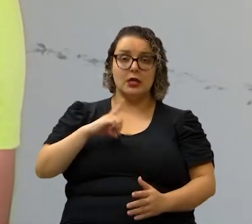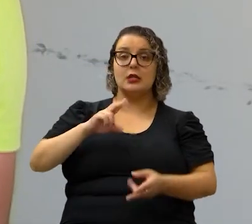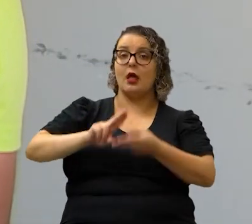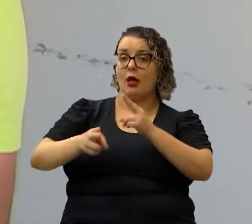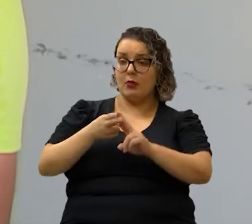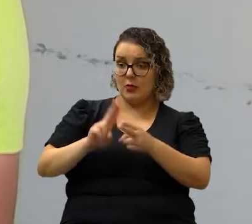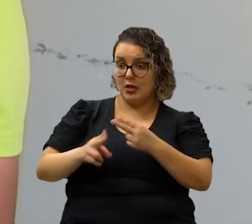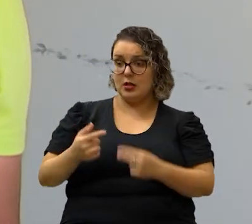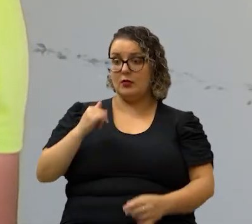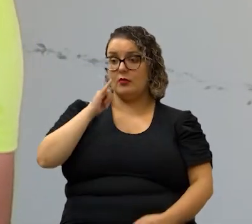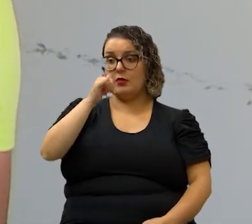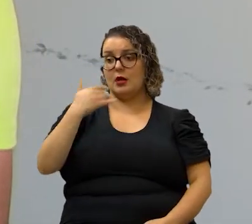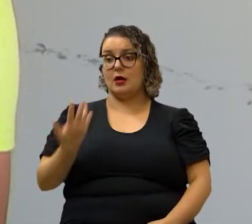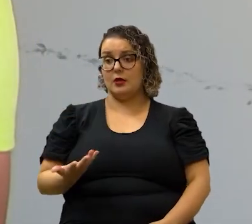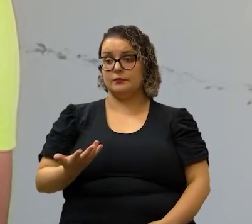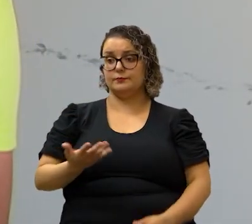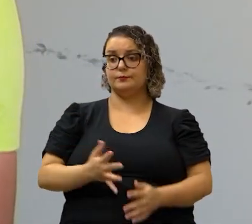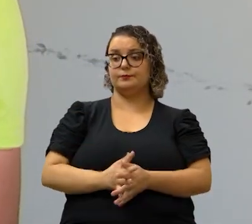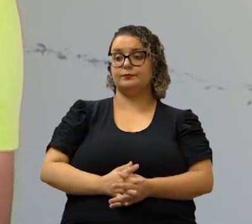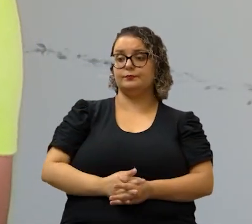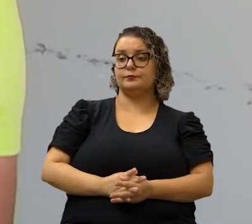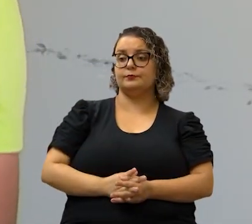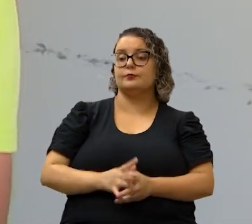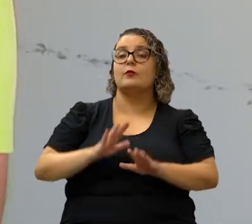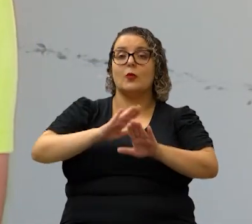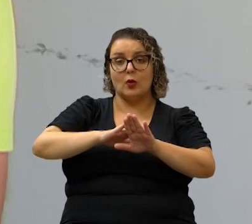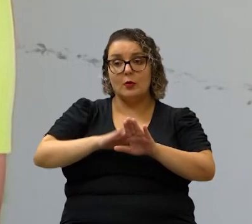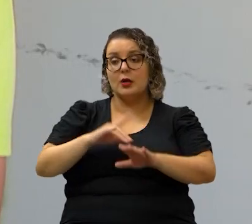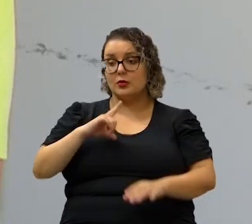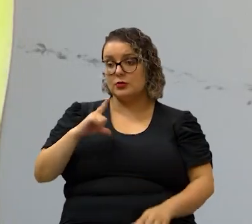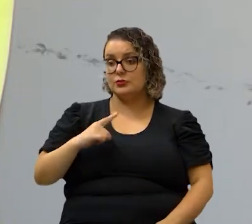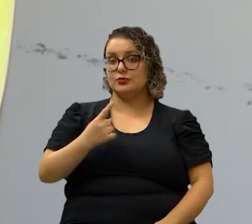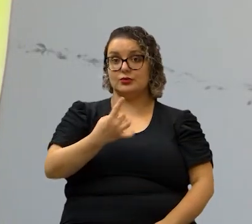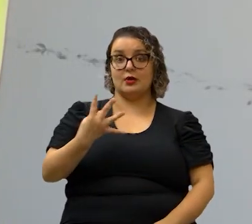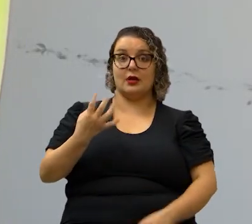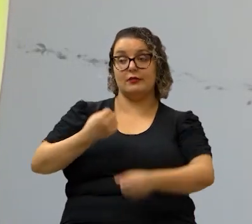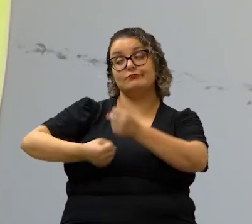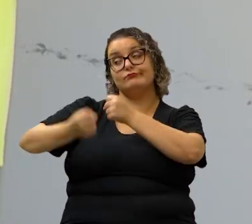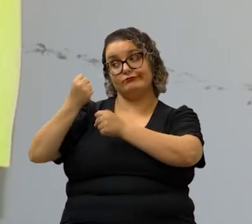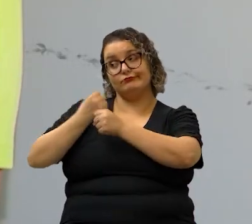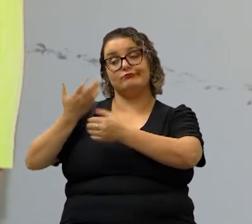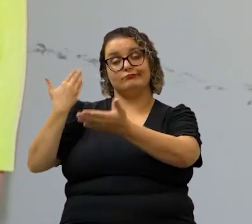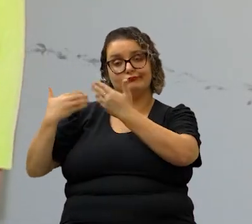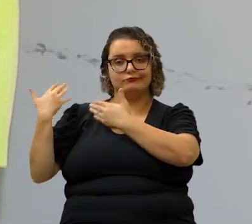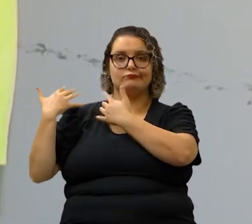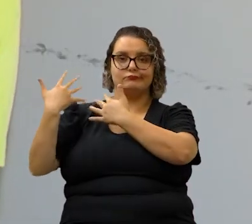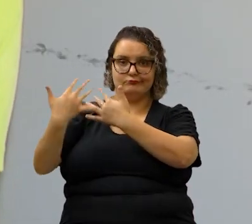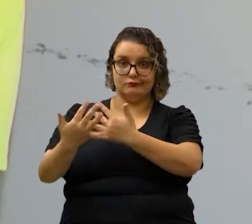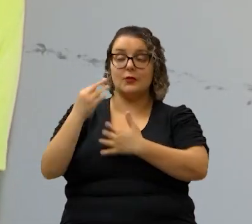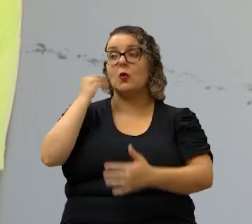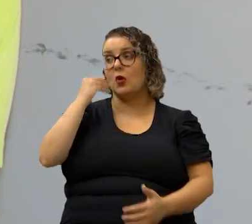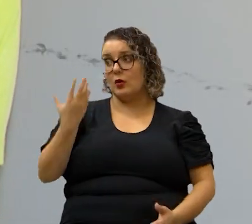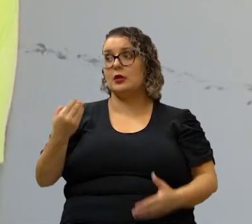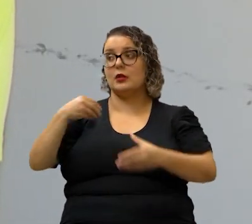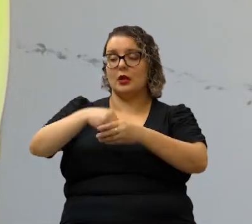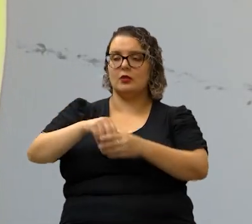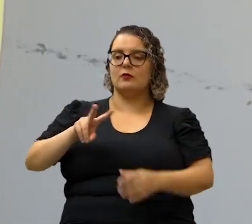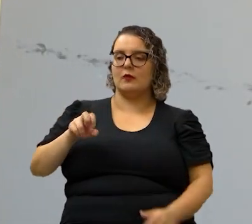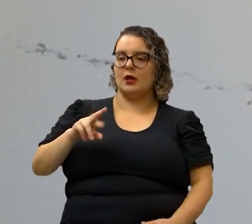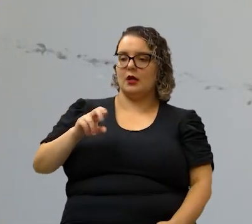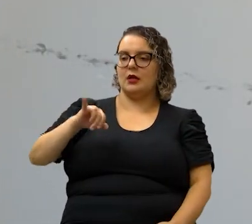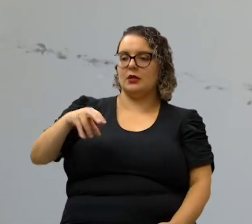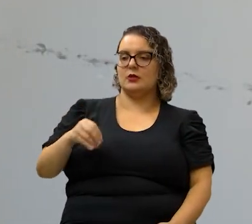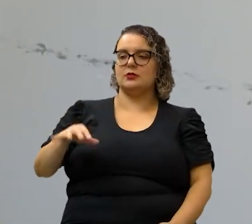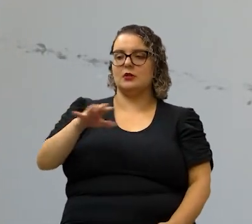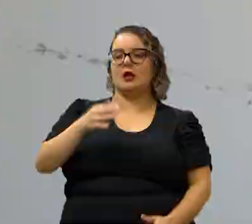tem habilidade. Eu estou falando de uma ação que eu tive de 14 anos de experiência, né, dentro do varejo, dentro